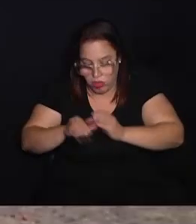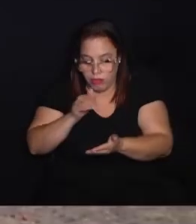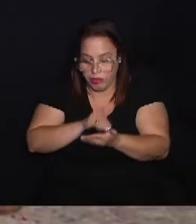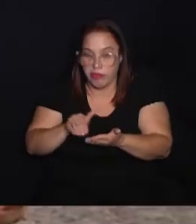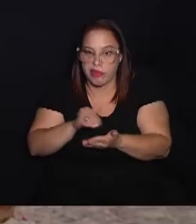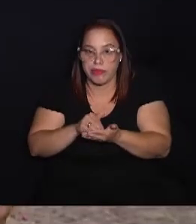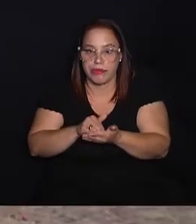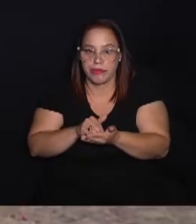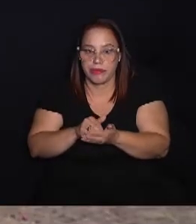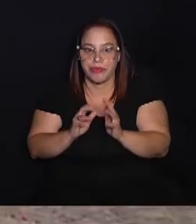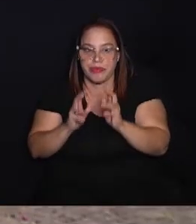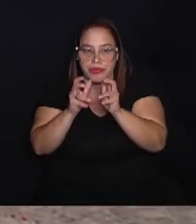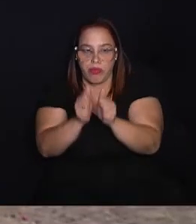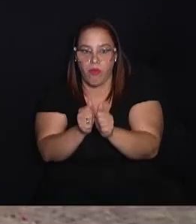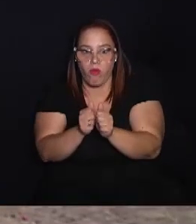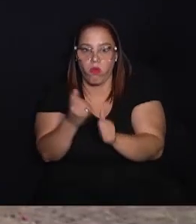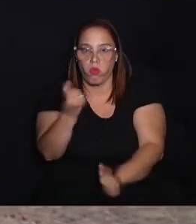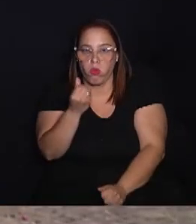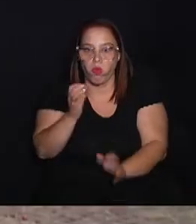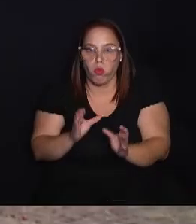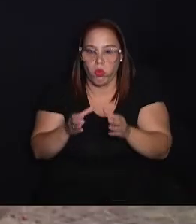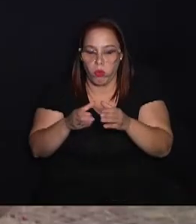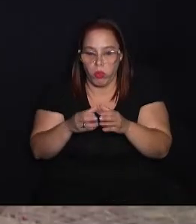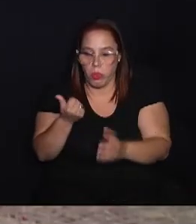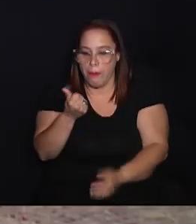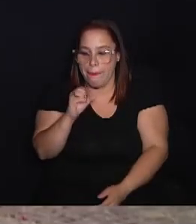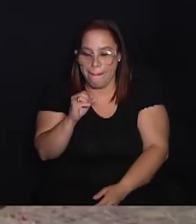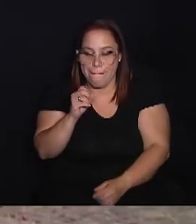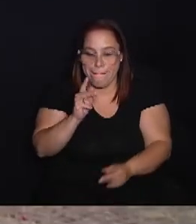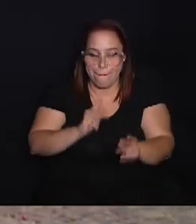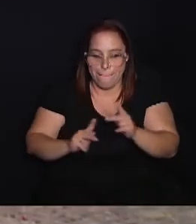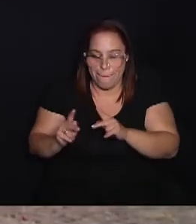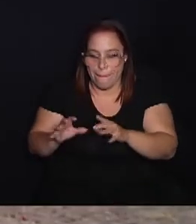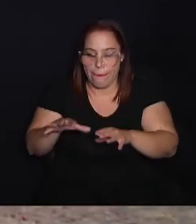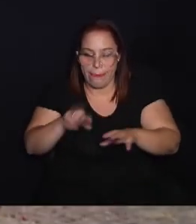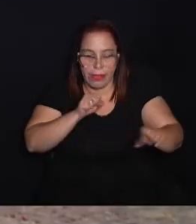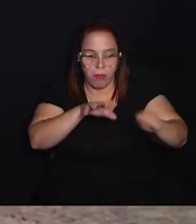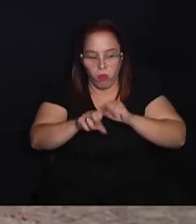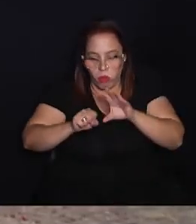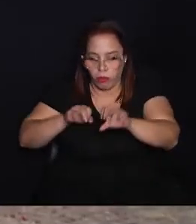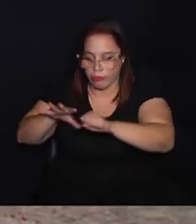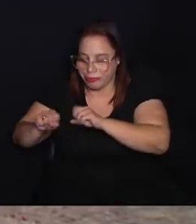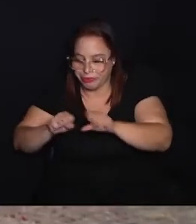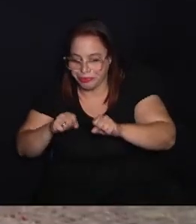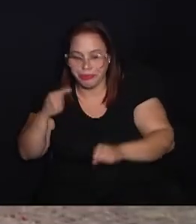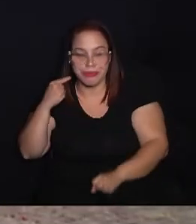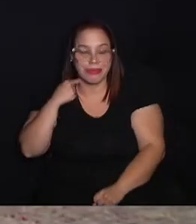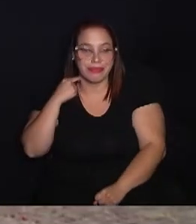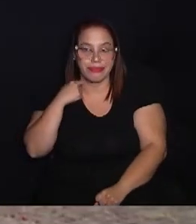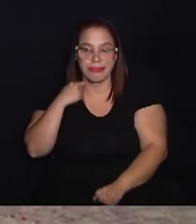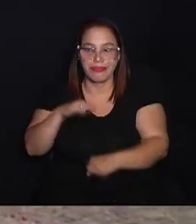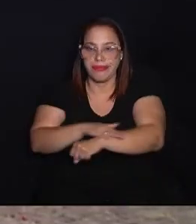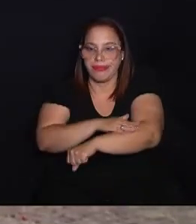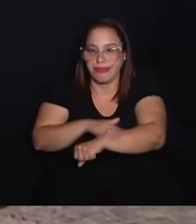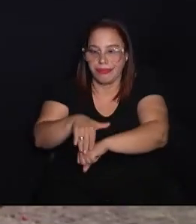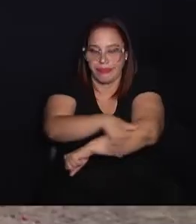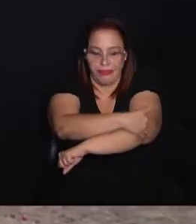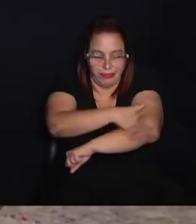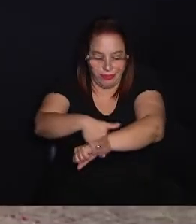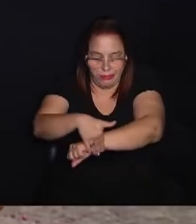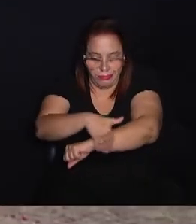contemplada, né, com o seu voto. A Câmara vai continuar fazendo o seu papel, fiscalizar, representar a população e tentar,